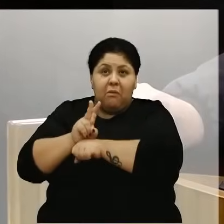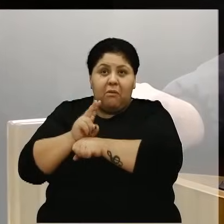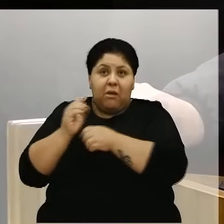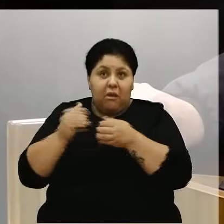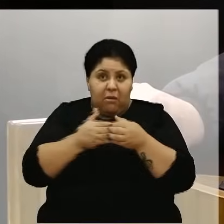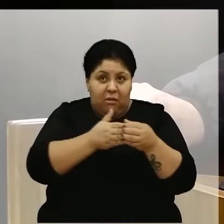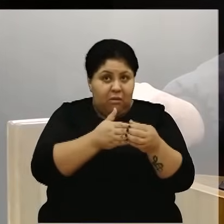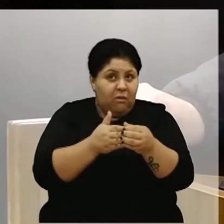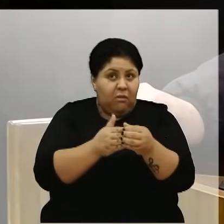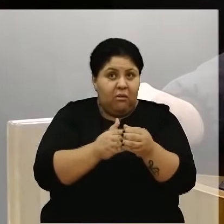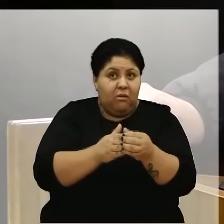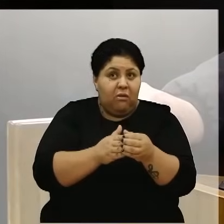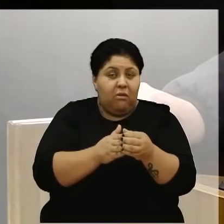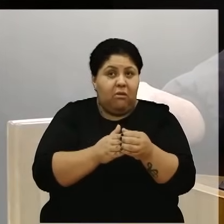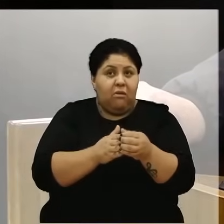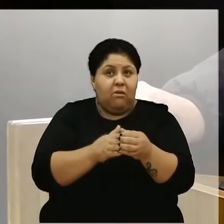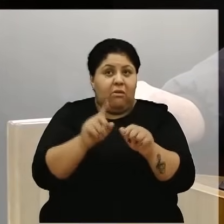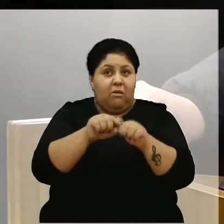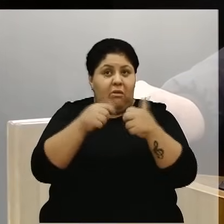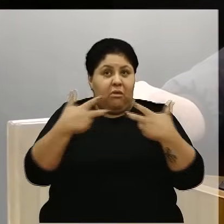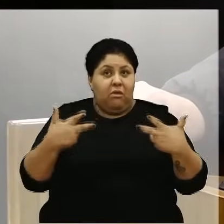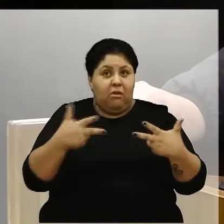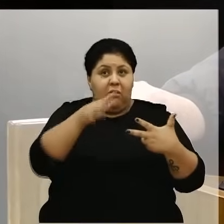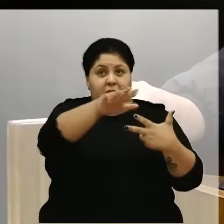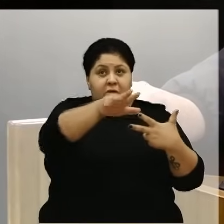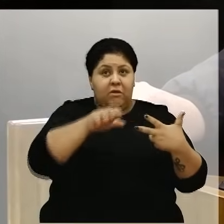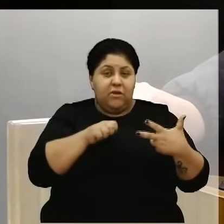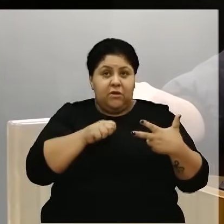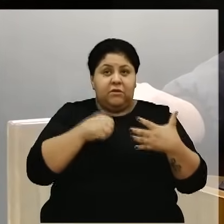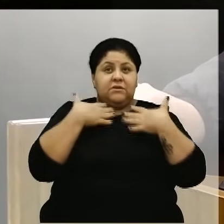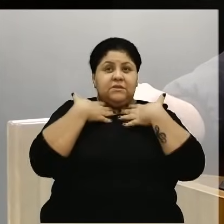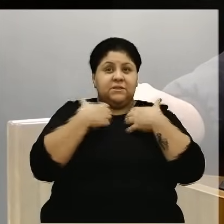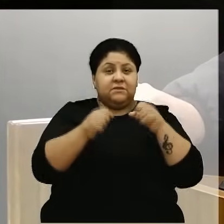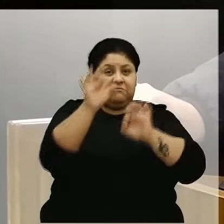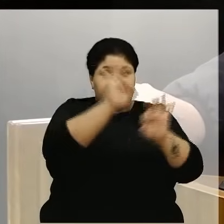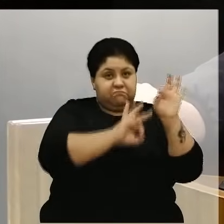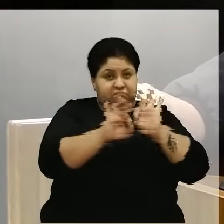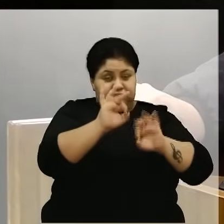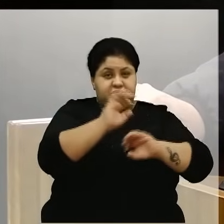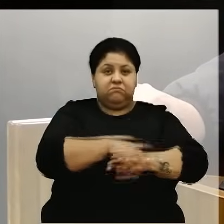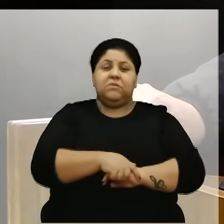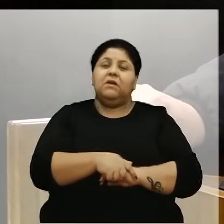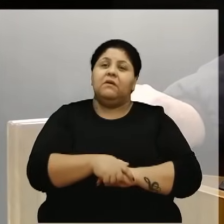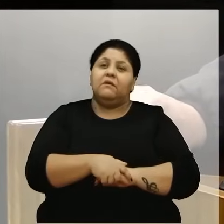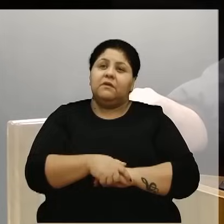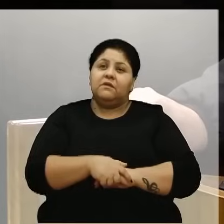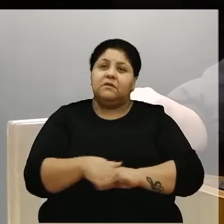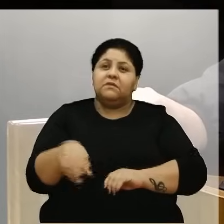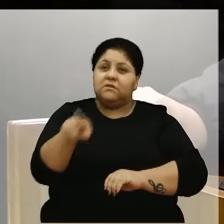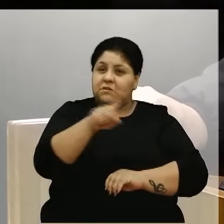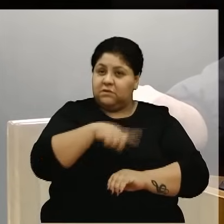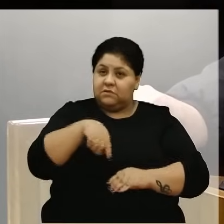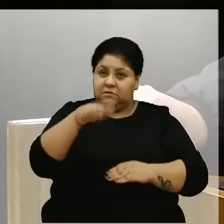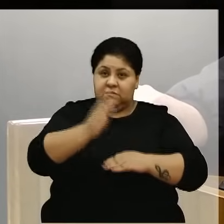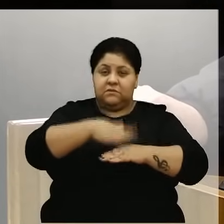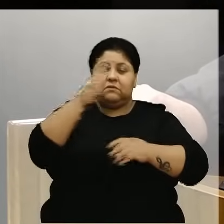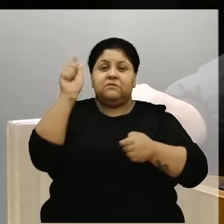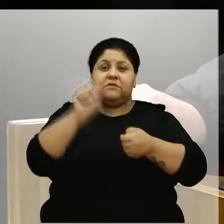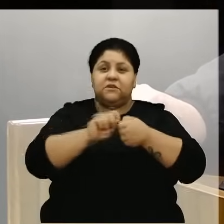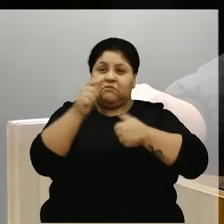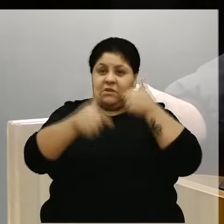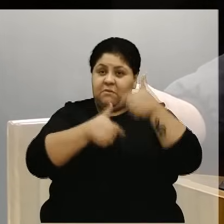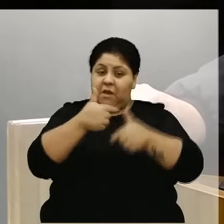acompanhamento. Fica esse material que a gente buscou com o Secretaria de Planejamento. Aqui também eu fico já, porque a gente, por mais que está fazendo essa atuação